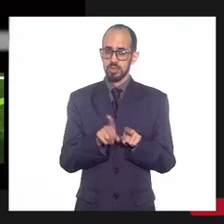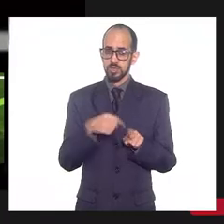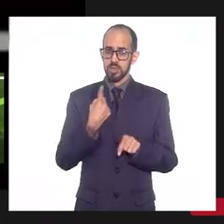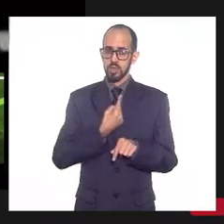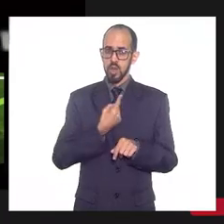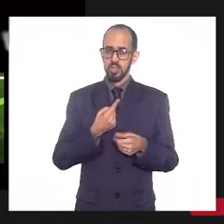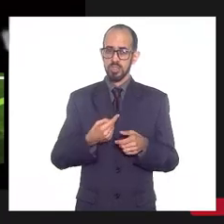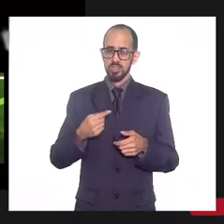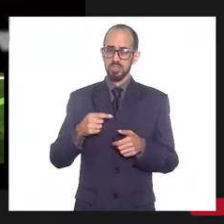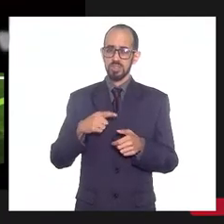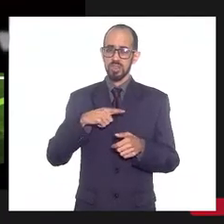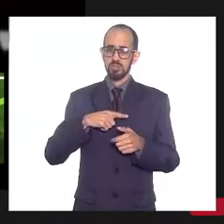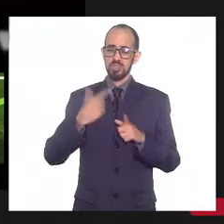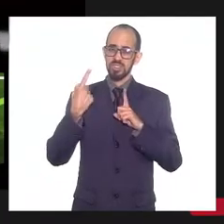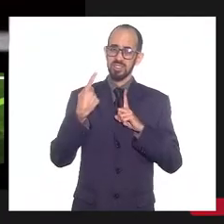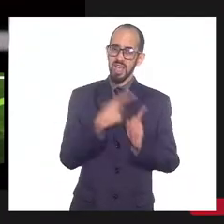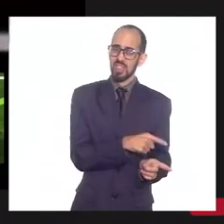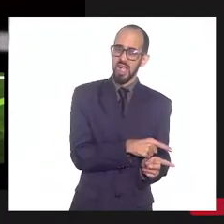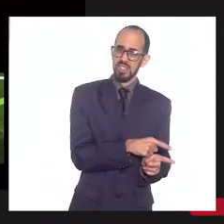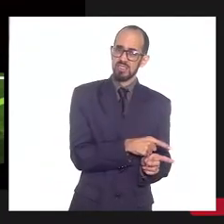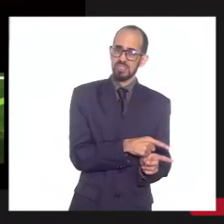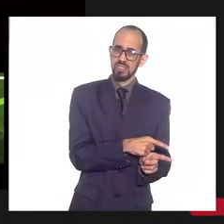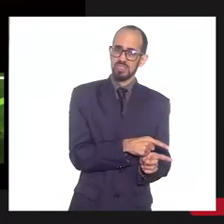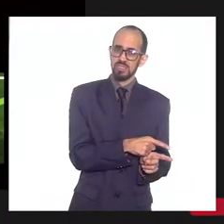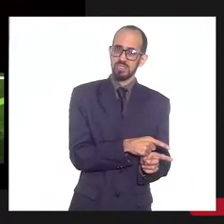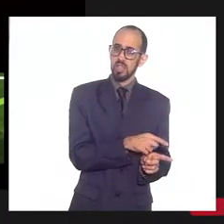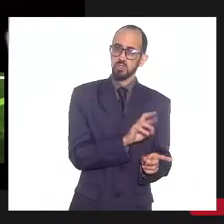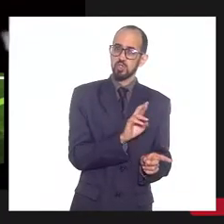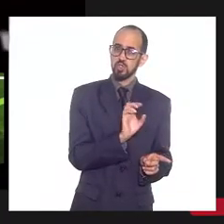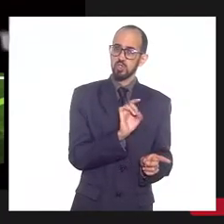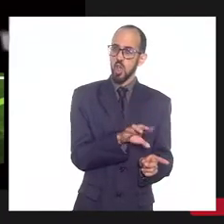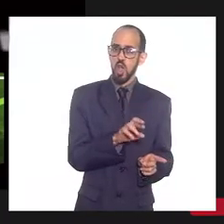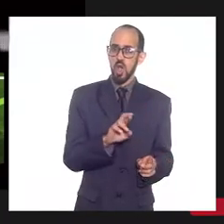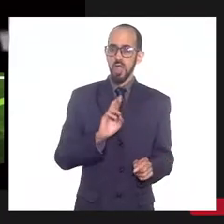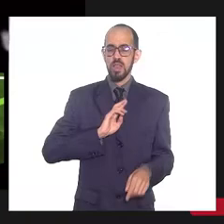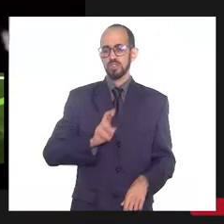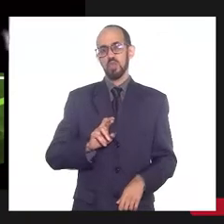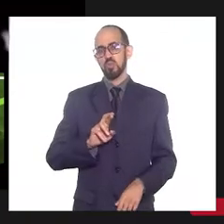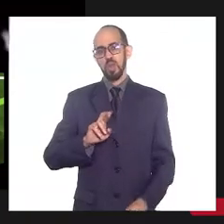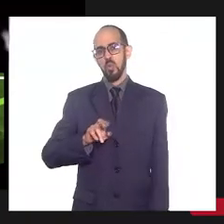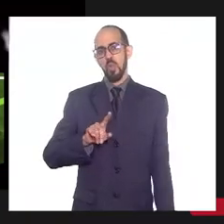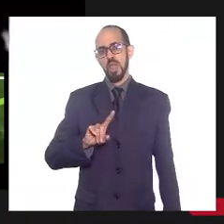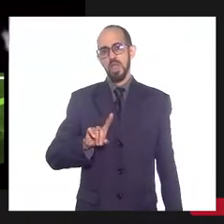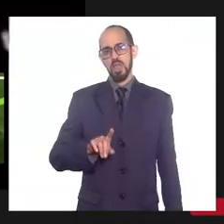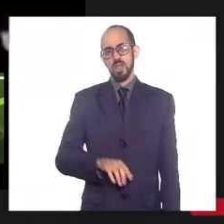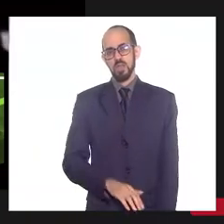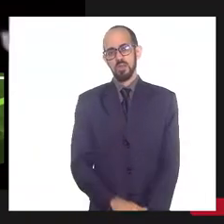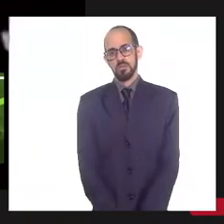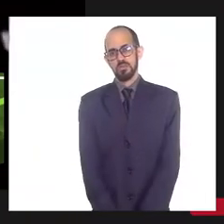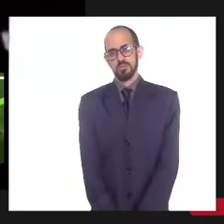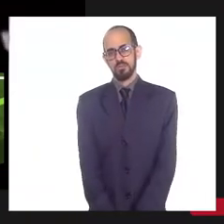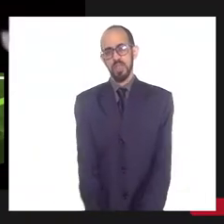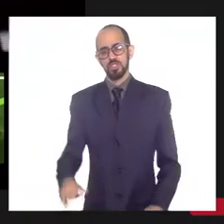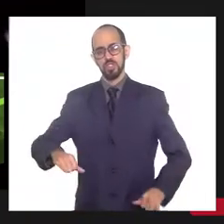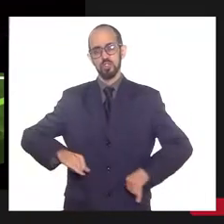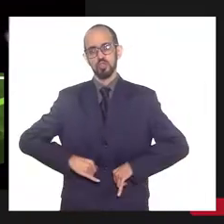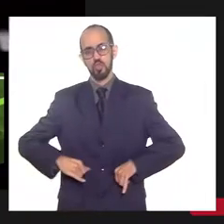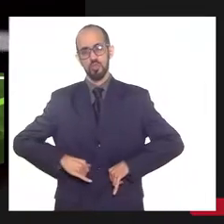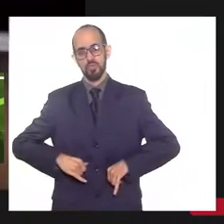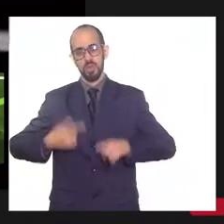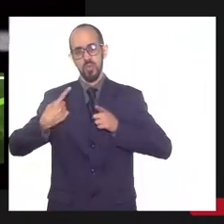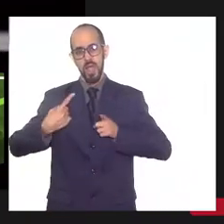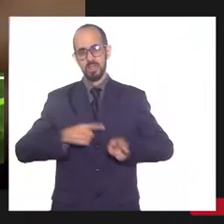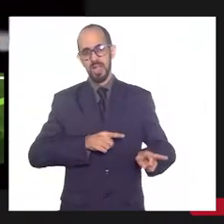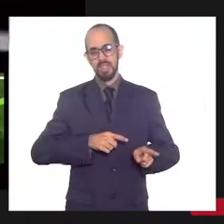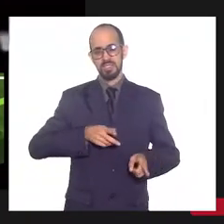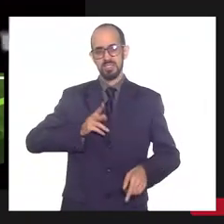vivendo ataques né não é só religiosa já está vendo a sofrendo ataques regulares